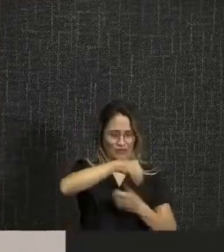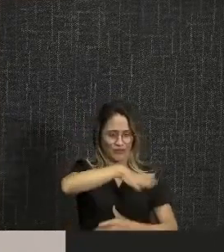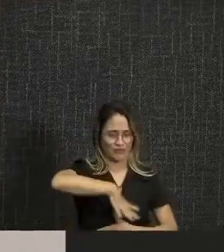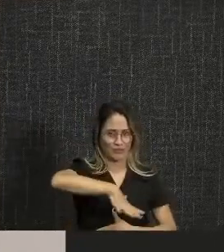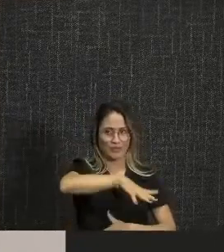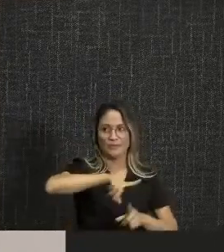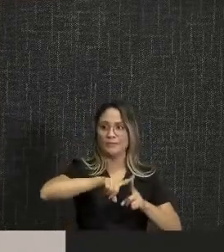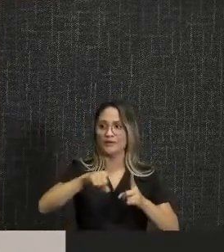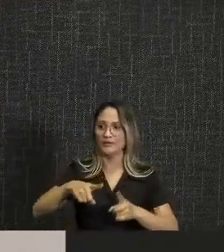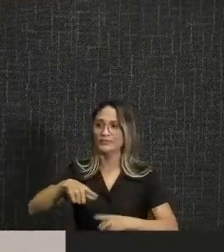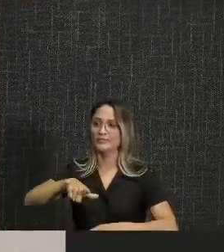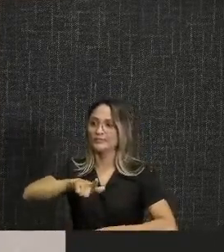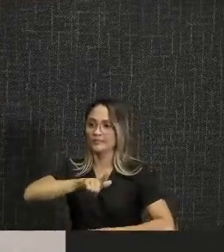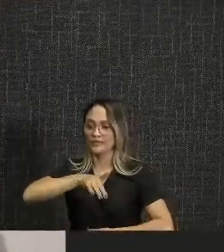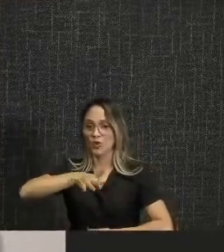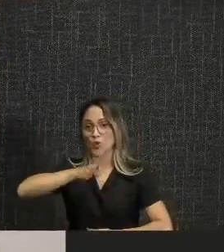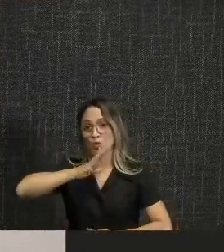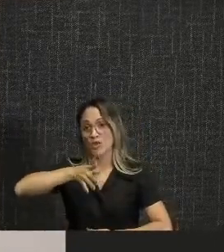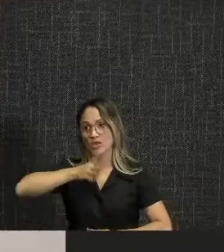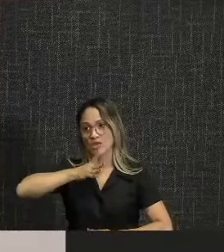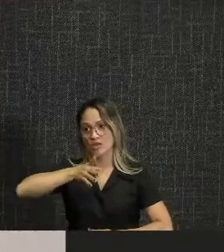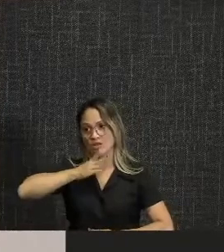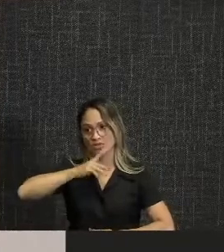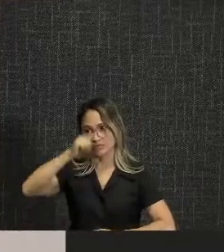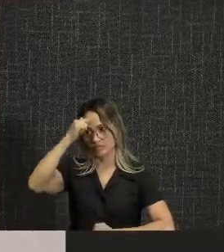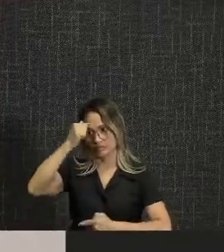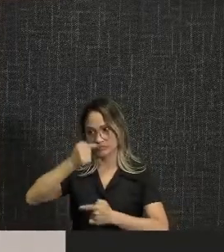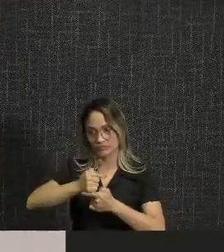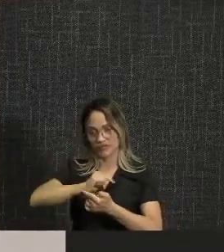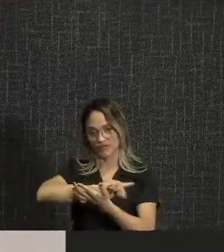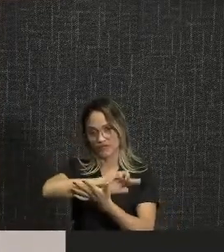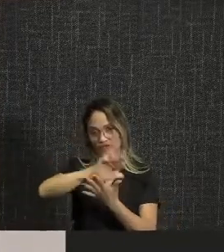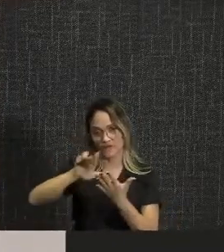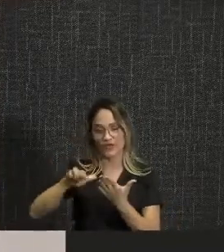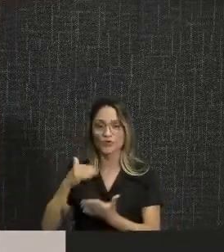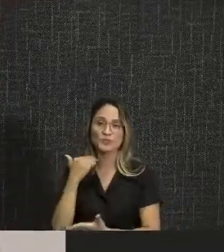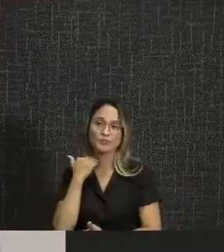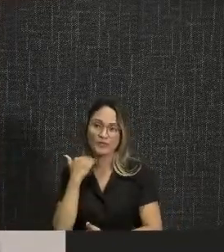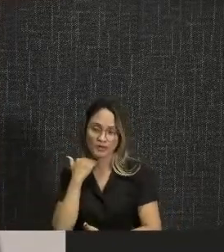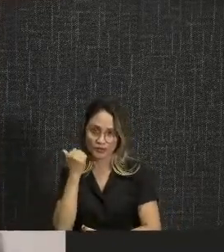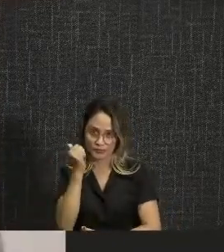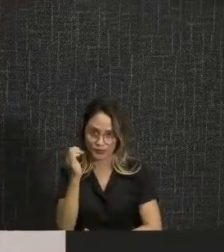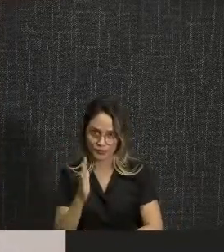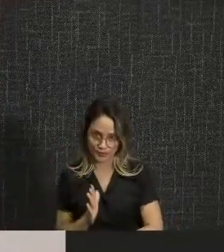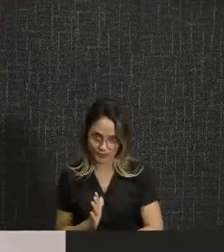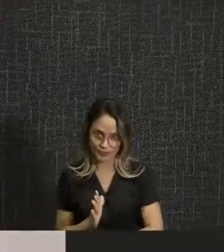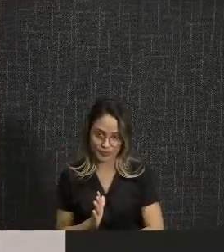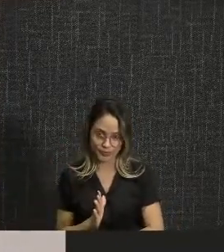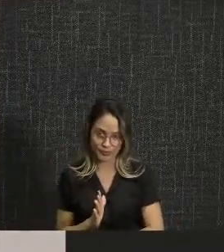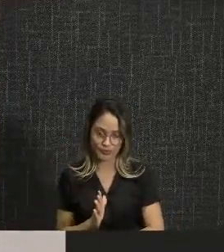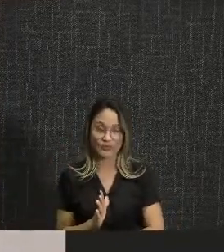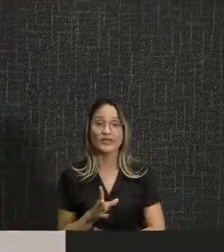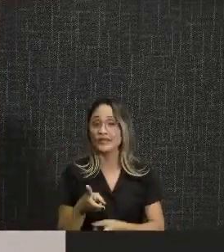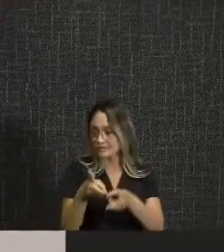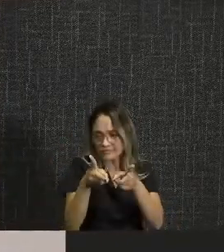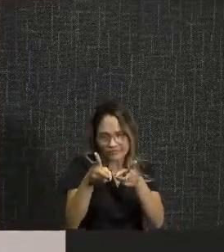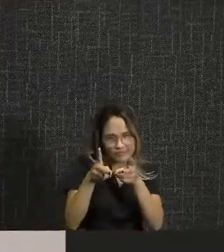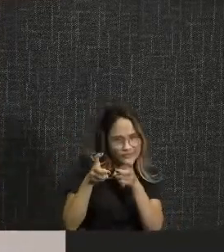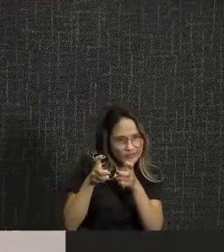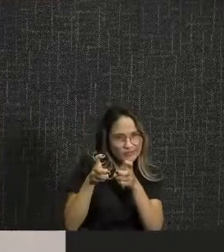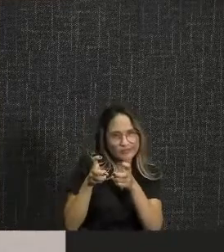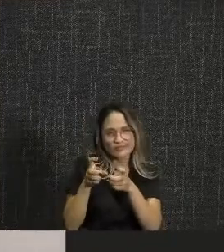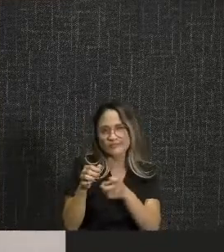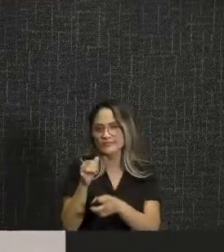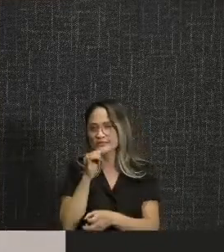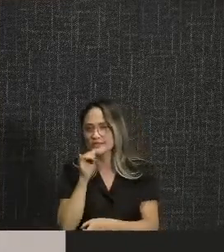muito bem gerentes. Não só do Banco do Nordeste, como de vários bancos do Brasil. Ele percebe quando o sujeito está